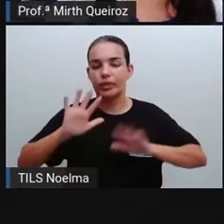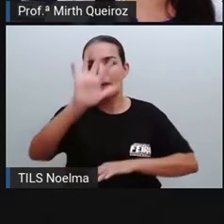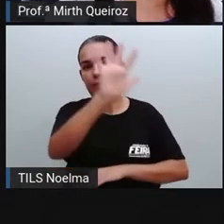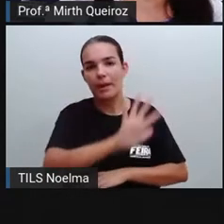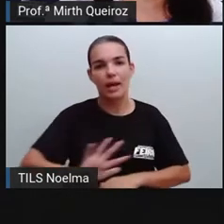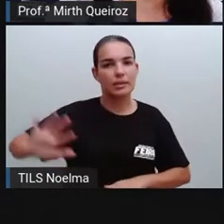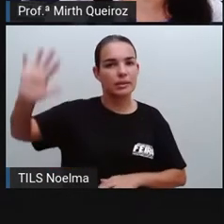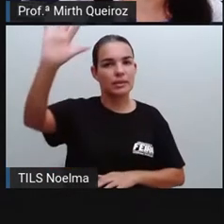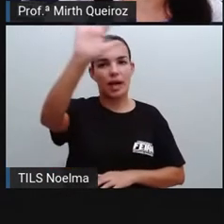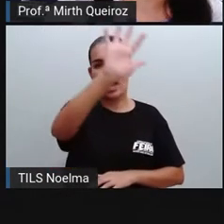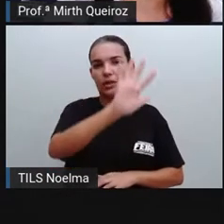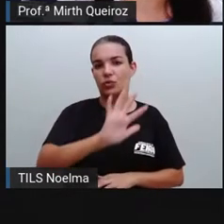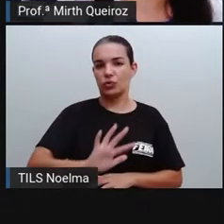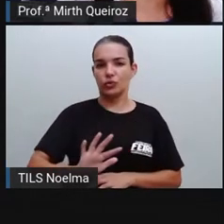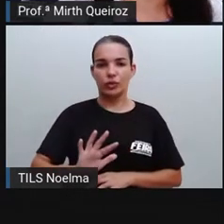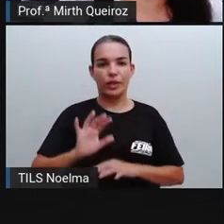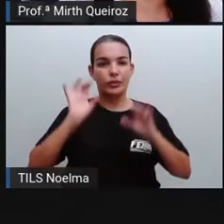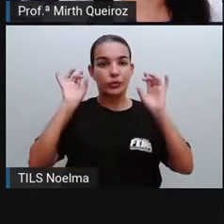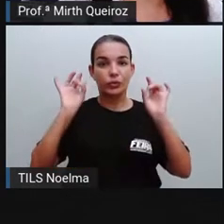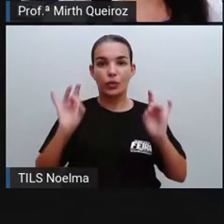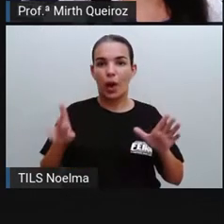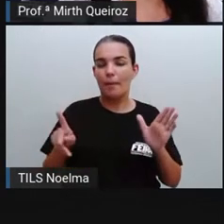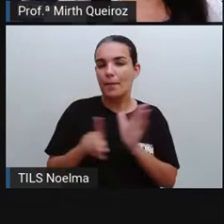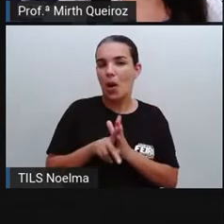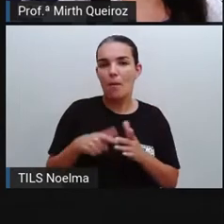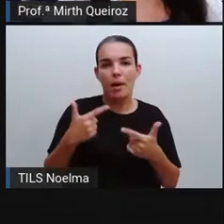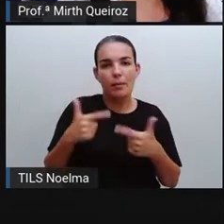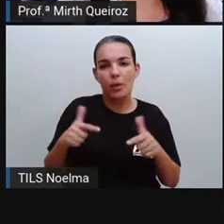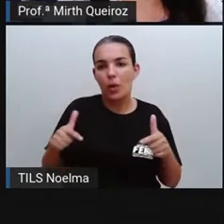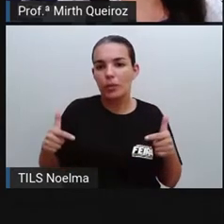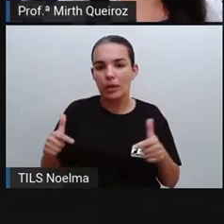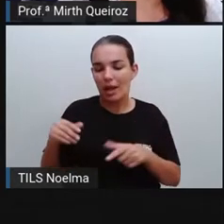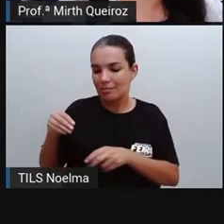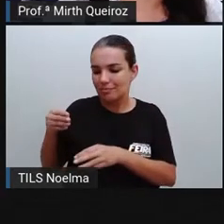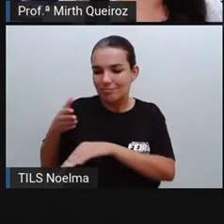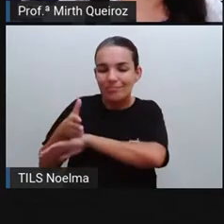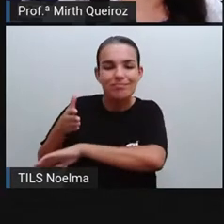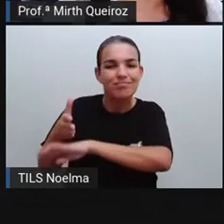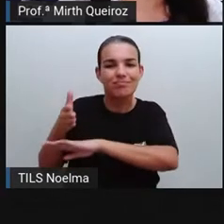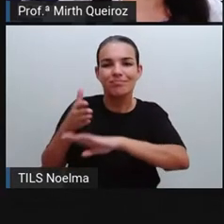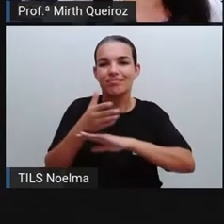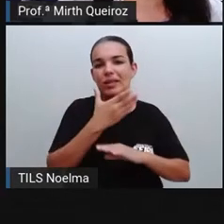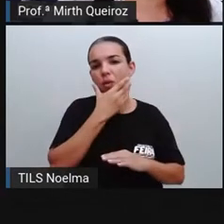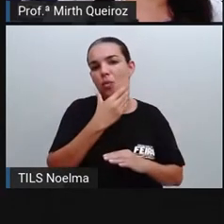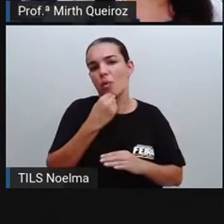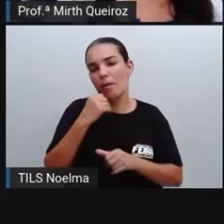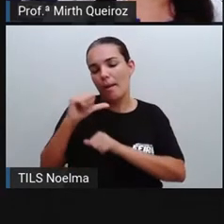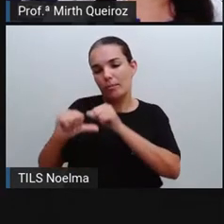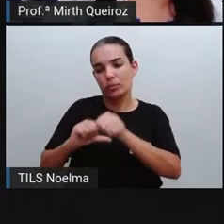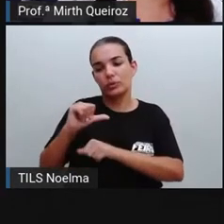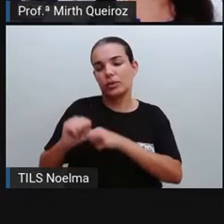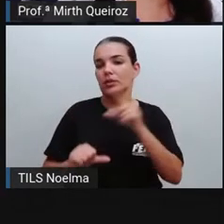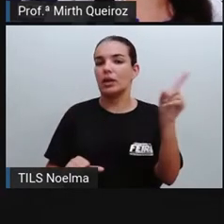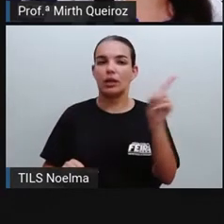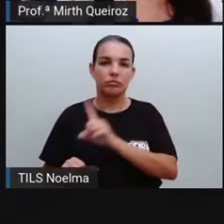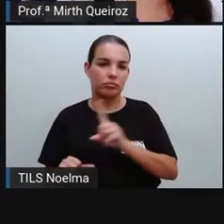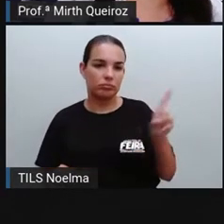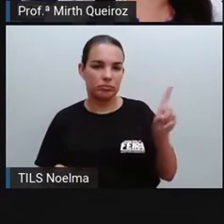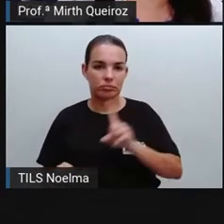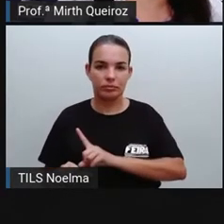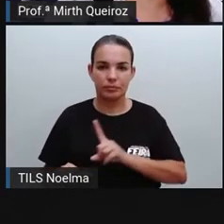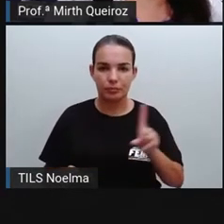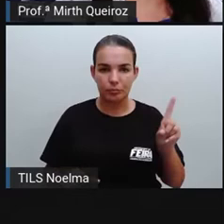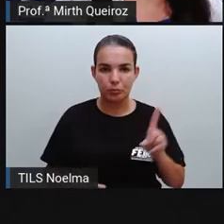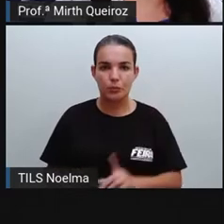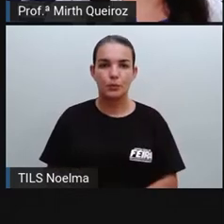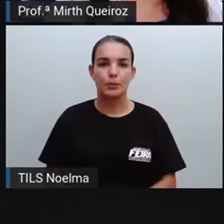de natureza, né? Daquilo que é natural. Esse tipo de paisagem não sofre a modificação antrópica, que